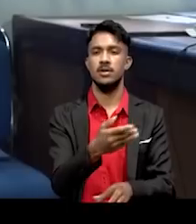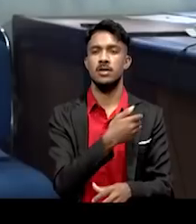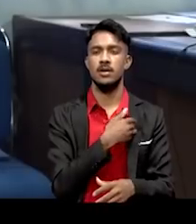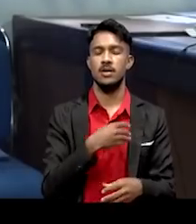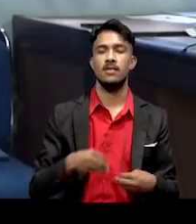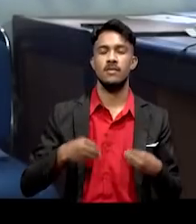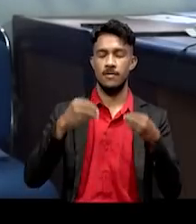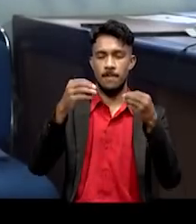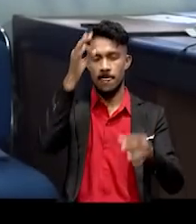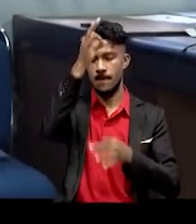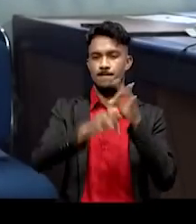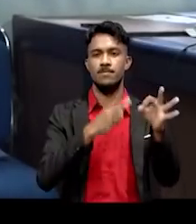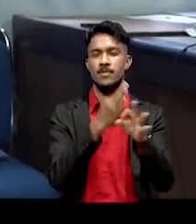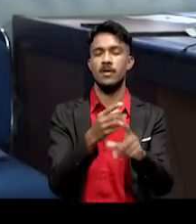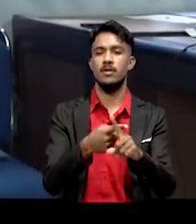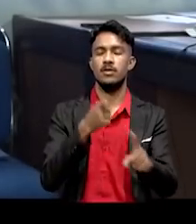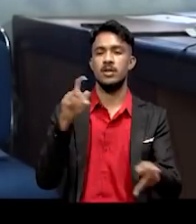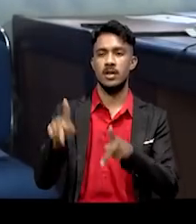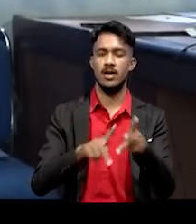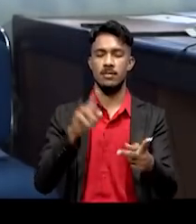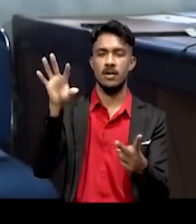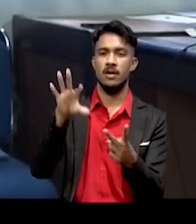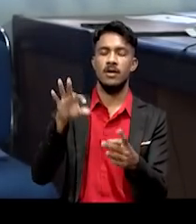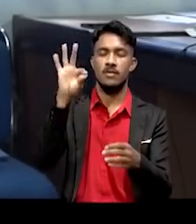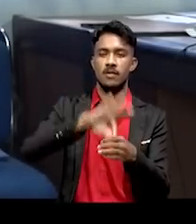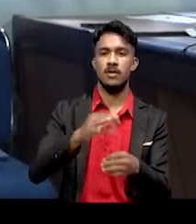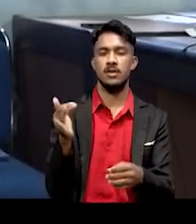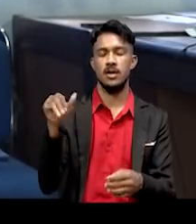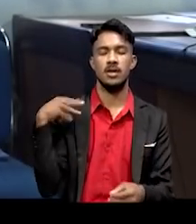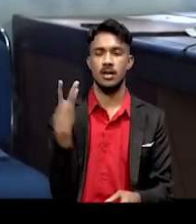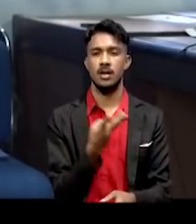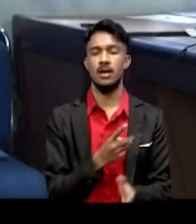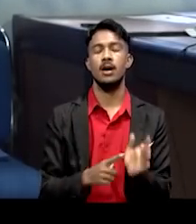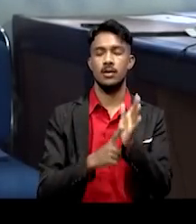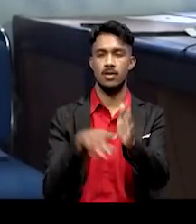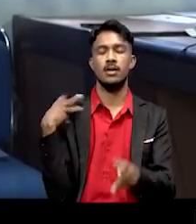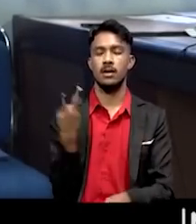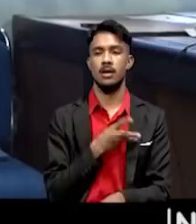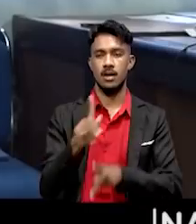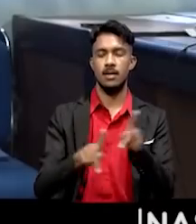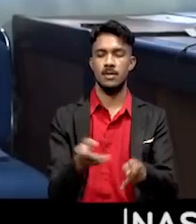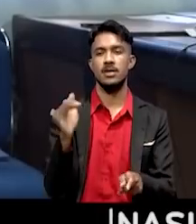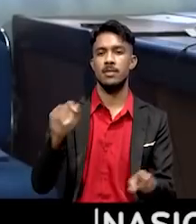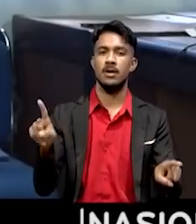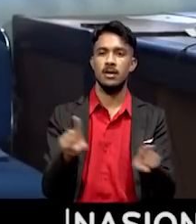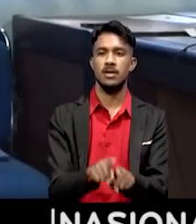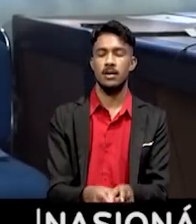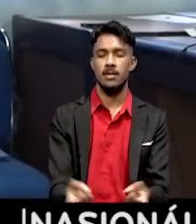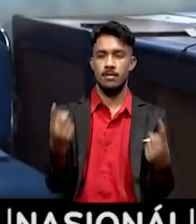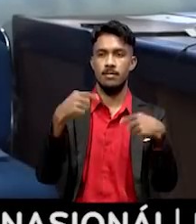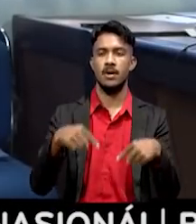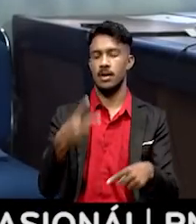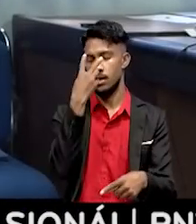seu eleitor será e daí né, a tudo que tem sociedade mas que né? Típica e tem sociedade né mais liu hareba